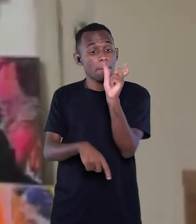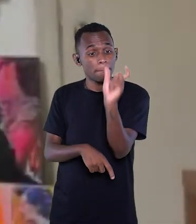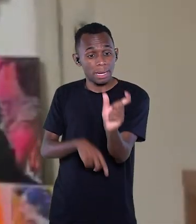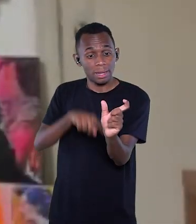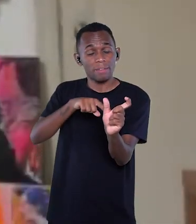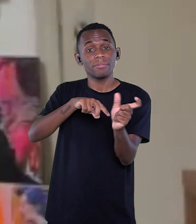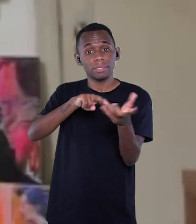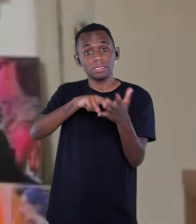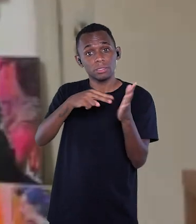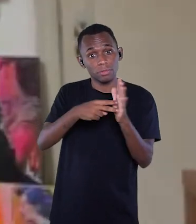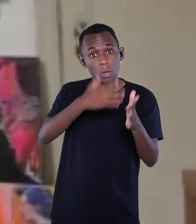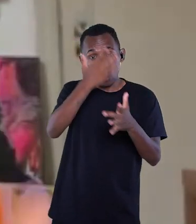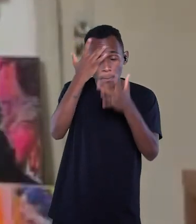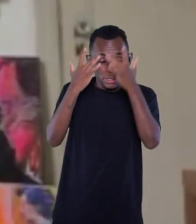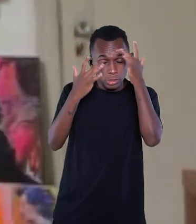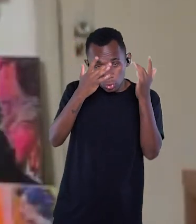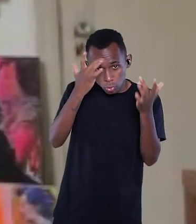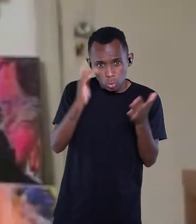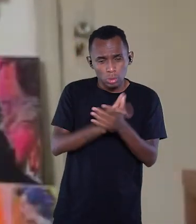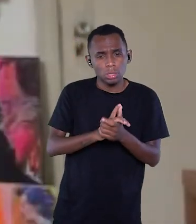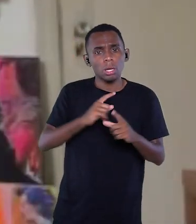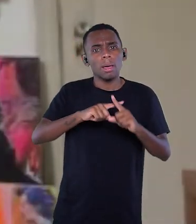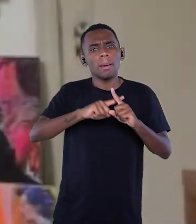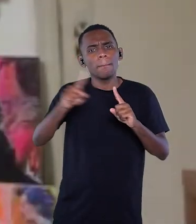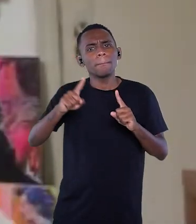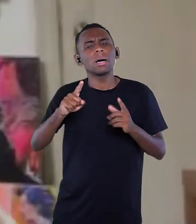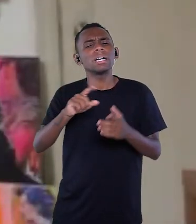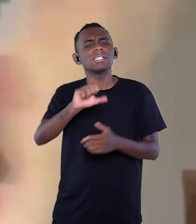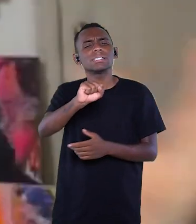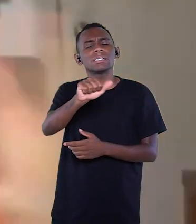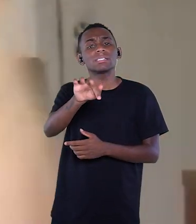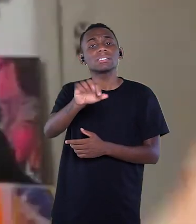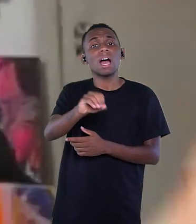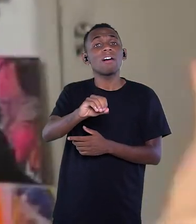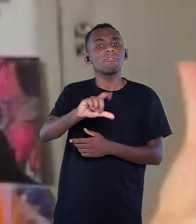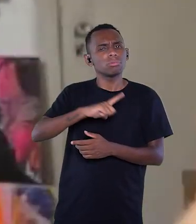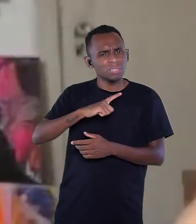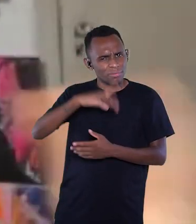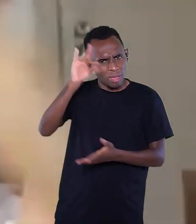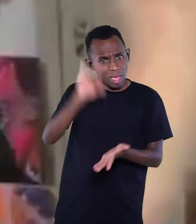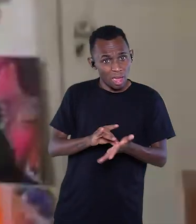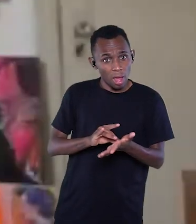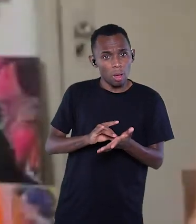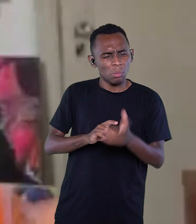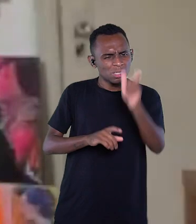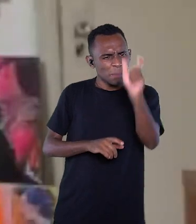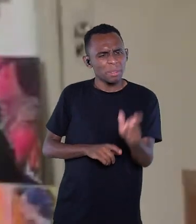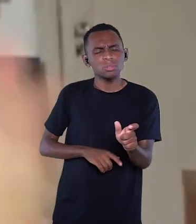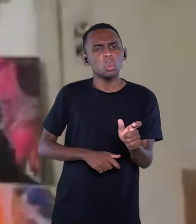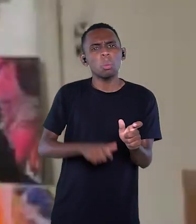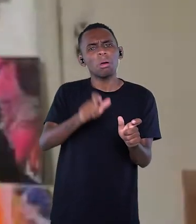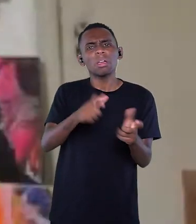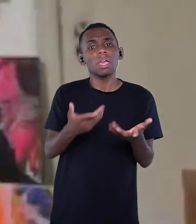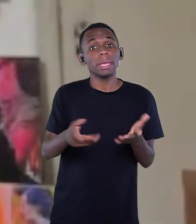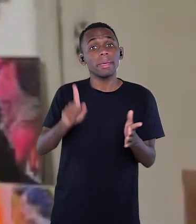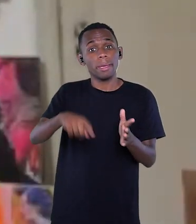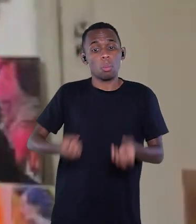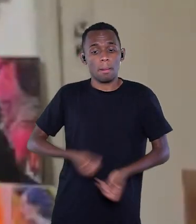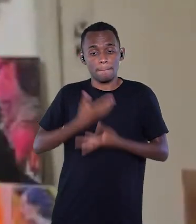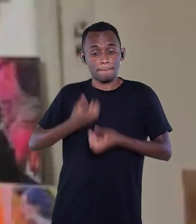que define isso, mas o que foi, quem foi Safo? Existiu Safo? Qual a história dessa pessoa, né, que era uma